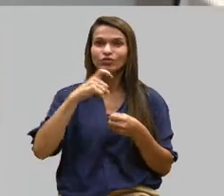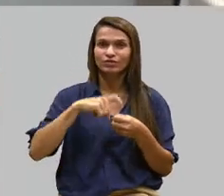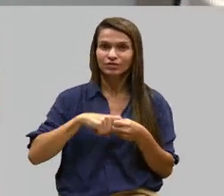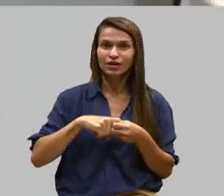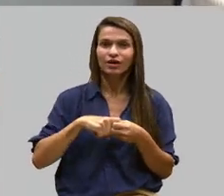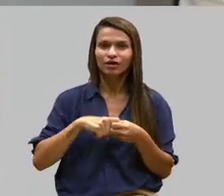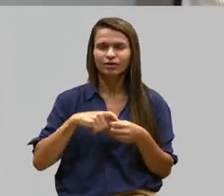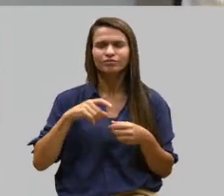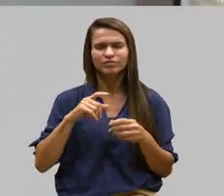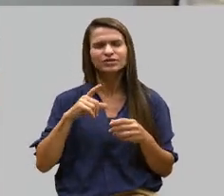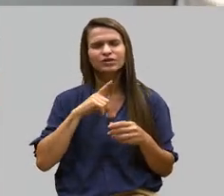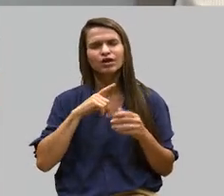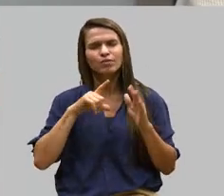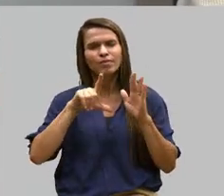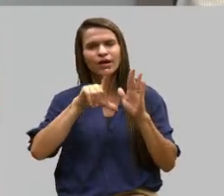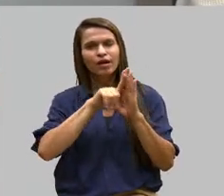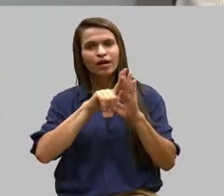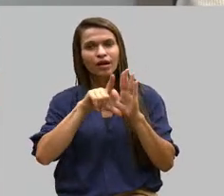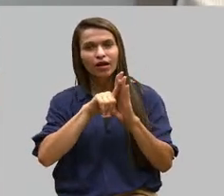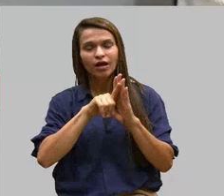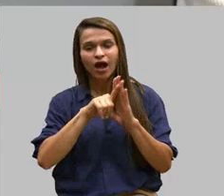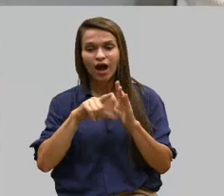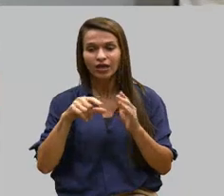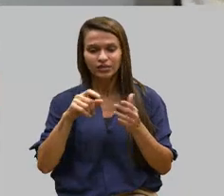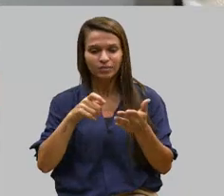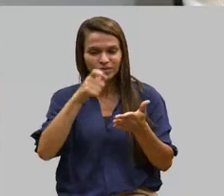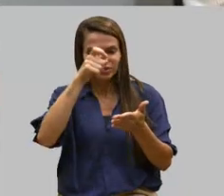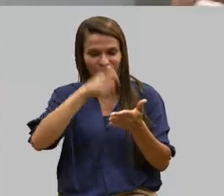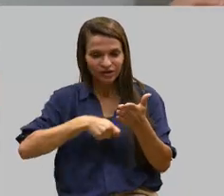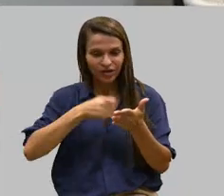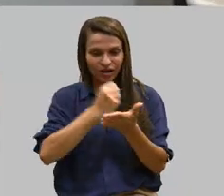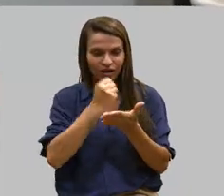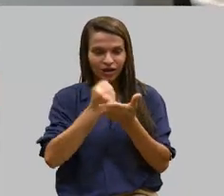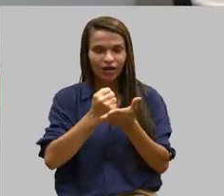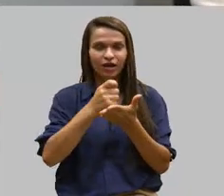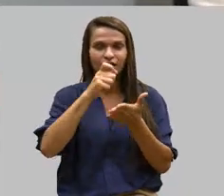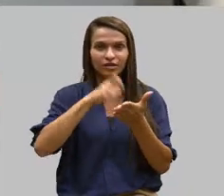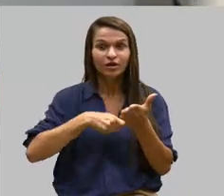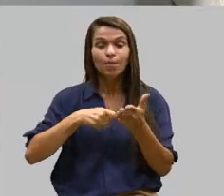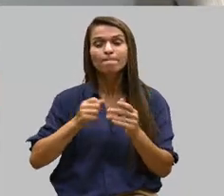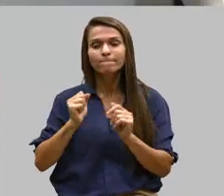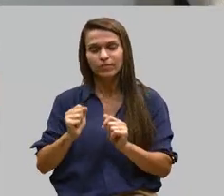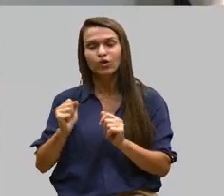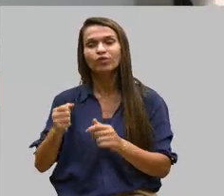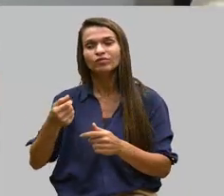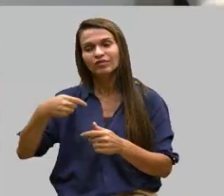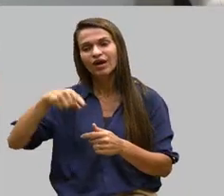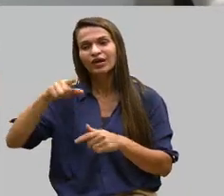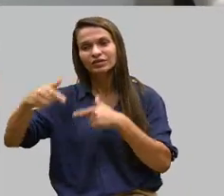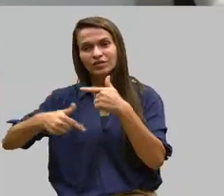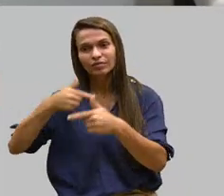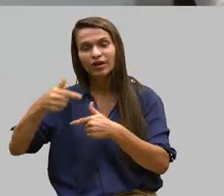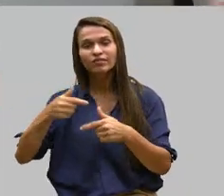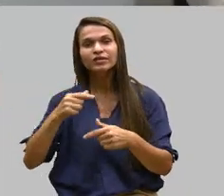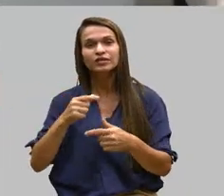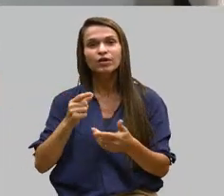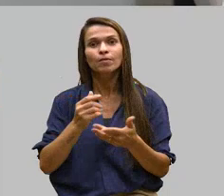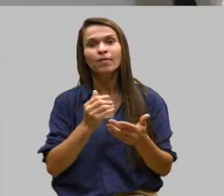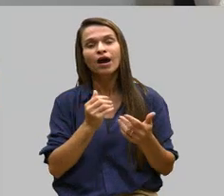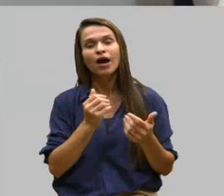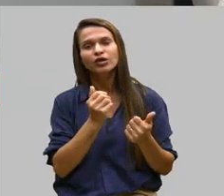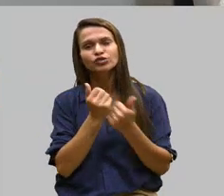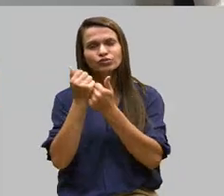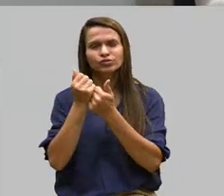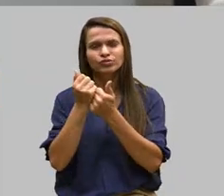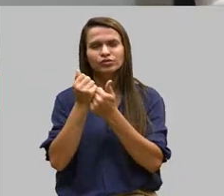hoje uma legislação que aqueles que tiverem carteira assinada eles poderão ir para o mercado trabalho e terão uma ajuda de meio salário mínimo